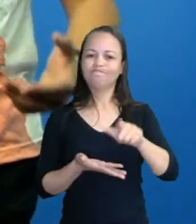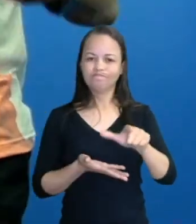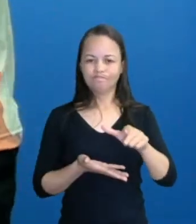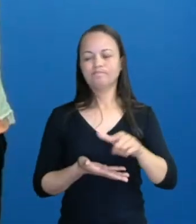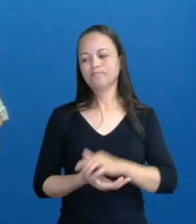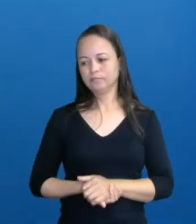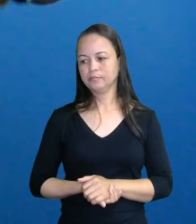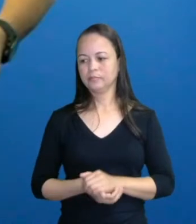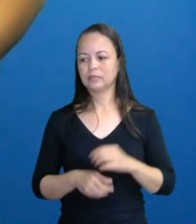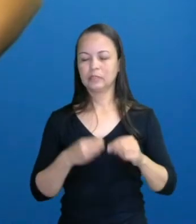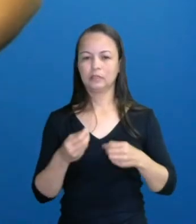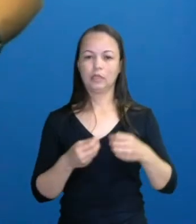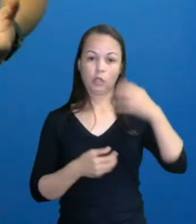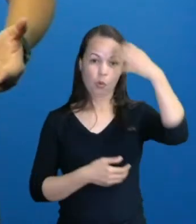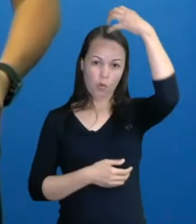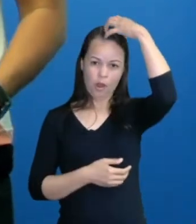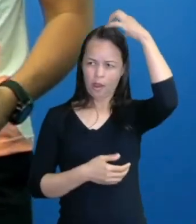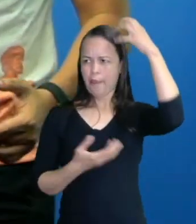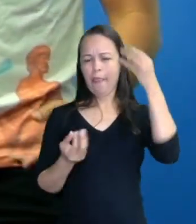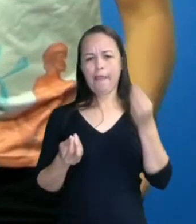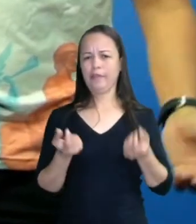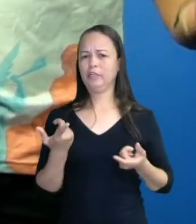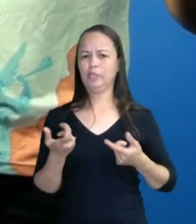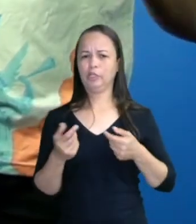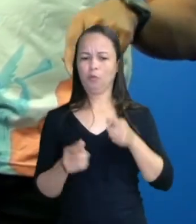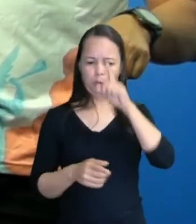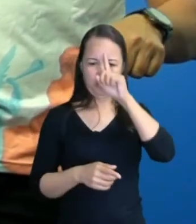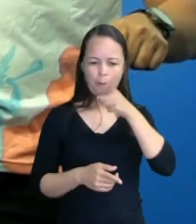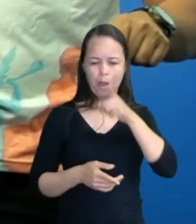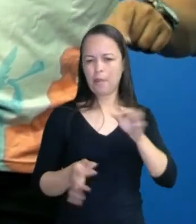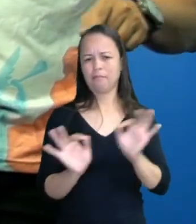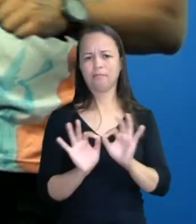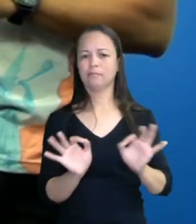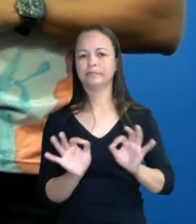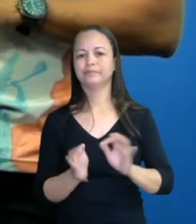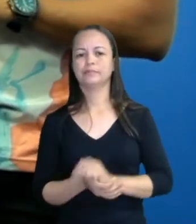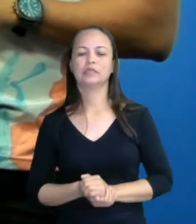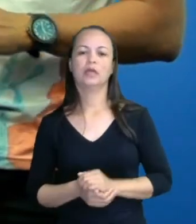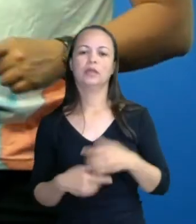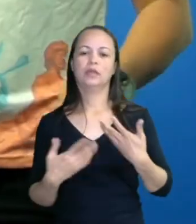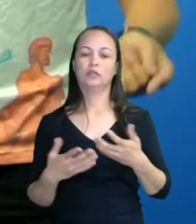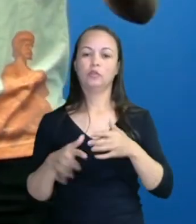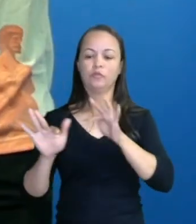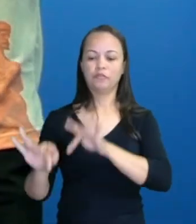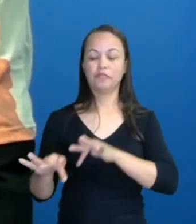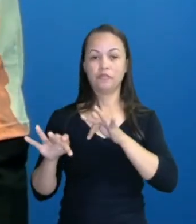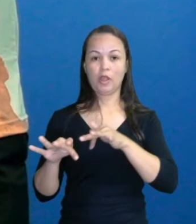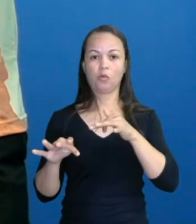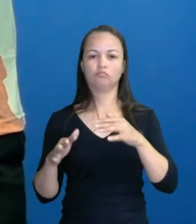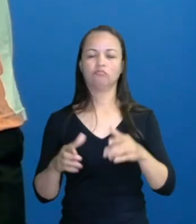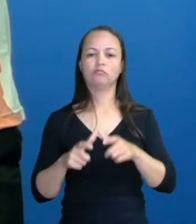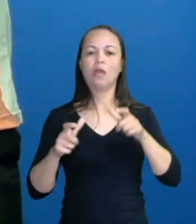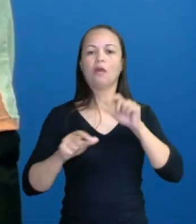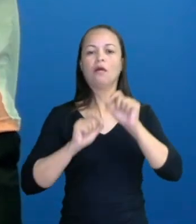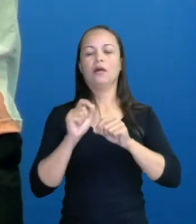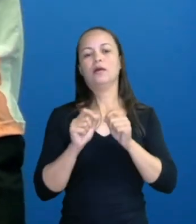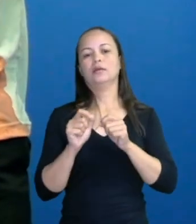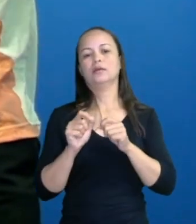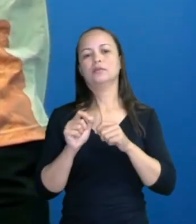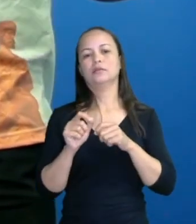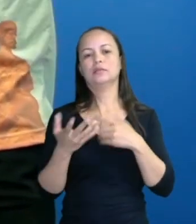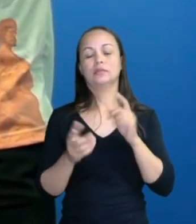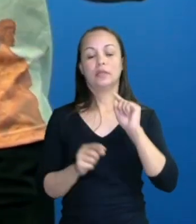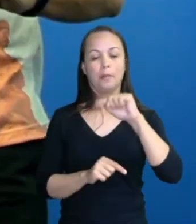governava, né? Era mais uma figura decorativa, digamos assim. Apesar dele ser um grande senhor feudal. Depois desse período é que vai